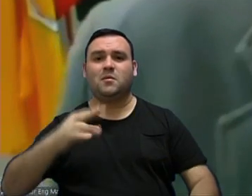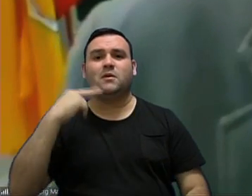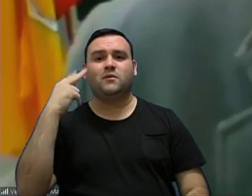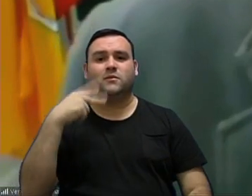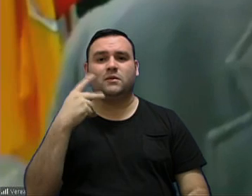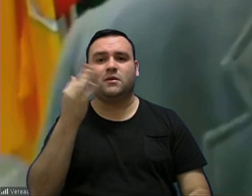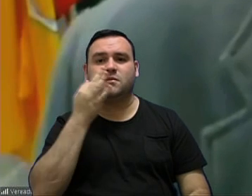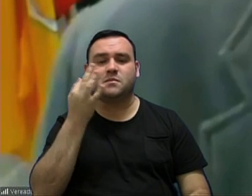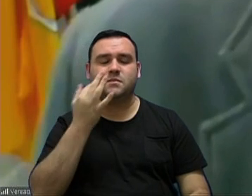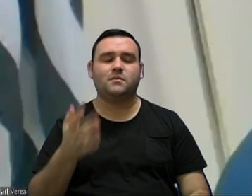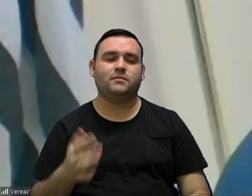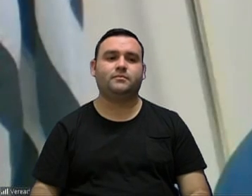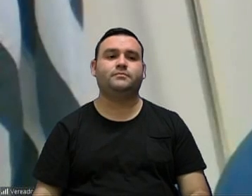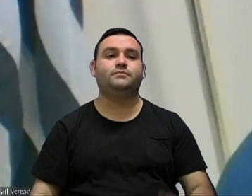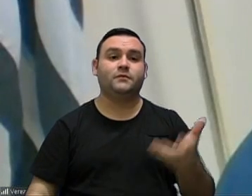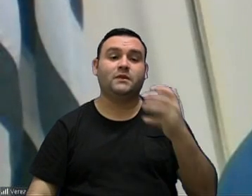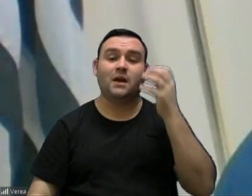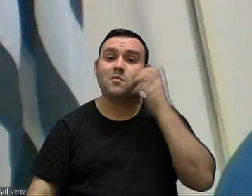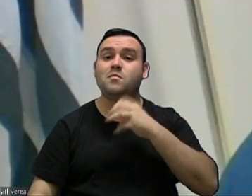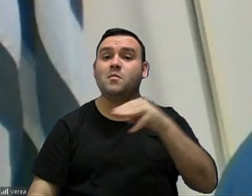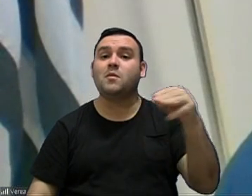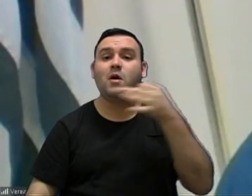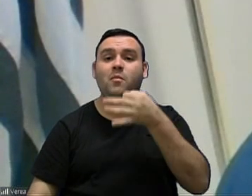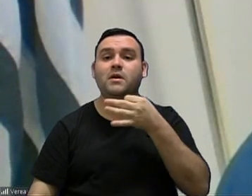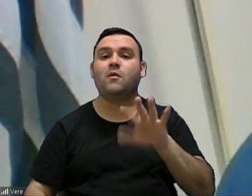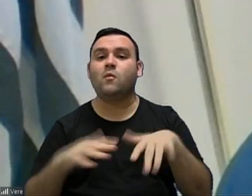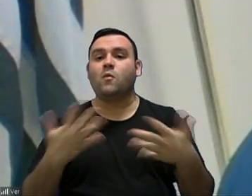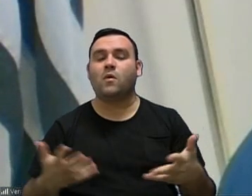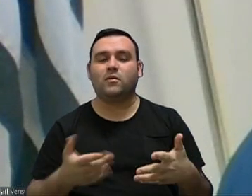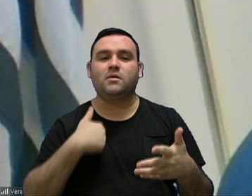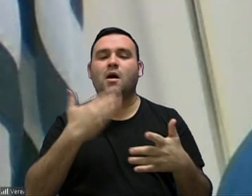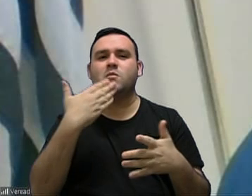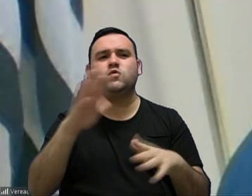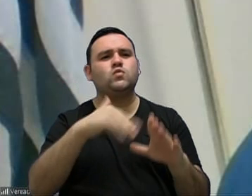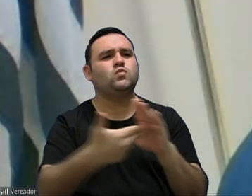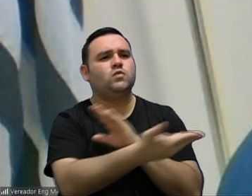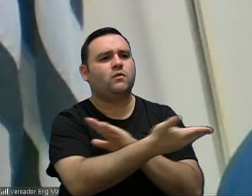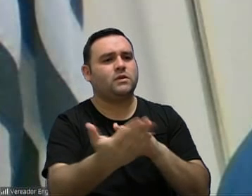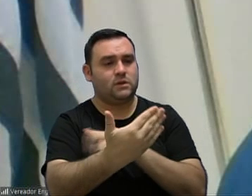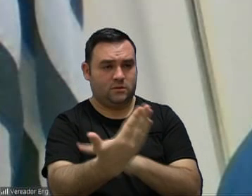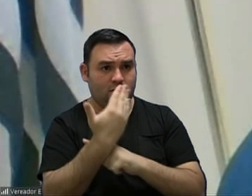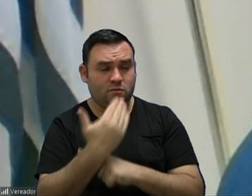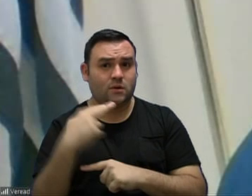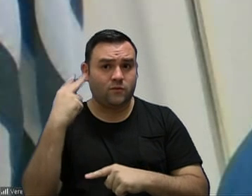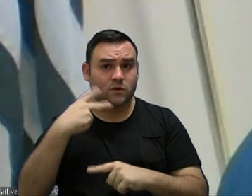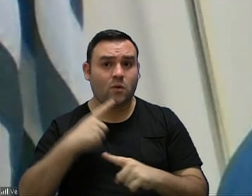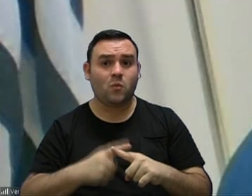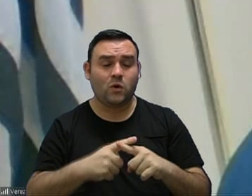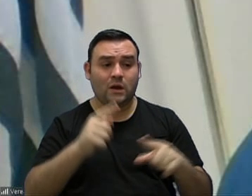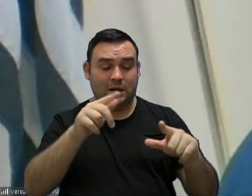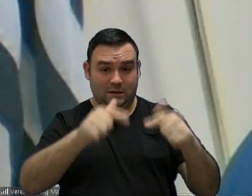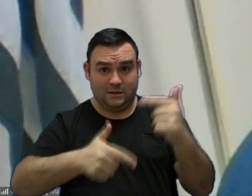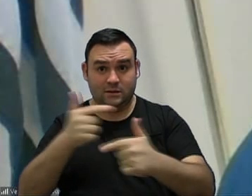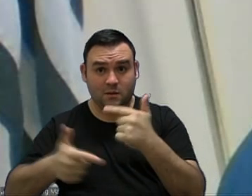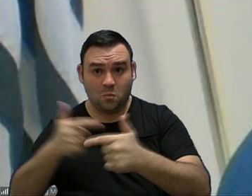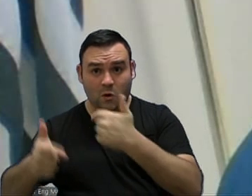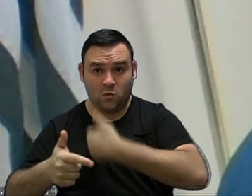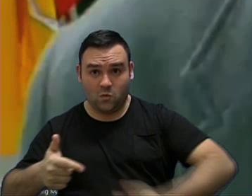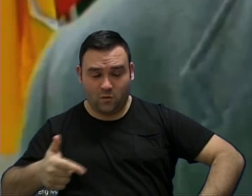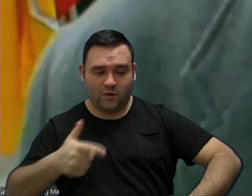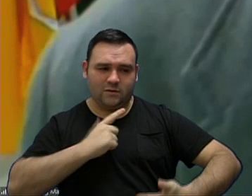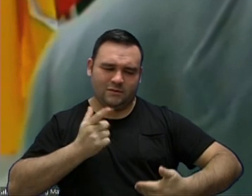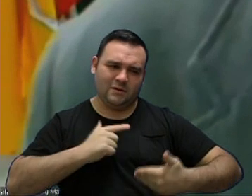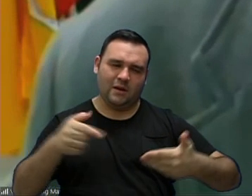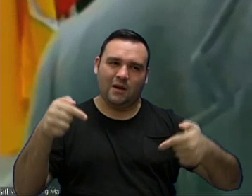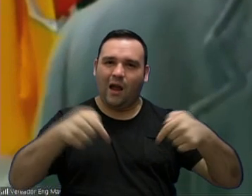uma questão... Eu queria escutar o vereador Marinho. Eu peço a ajuda dos senhores vereadores para que os funcionários públicos que já